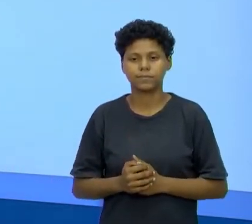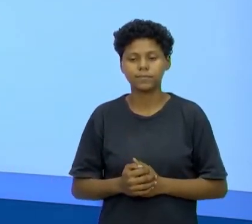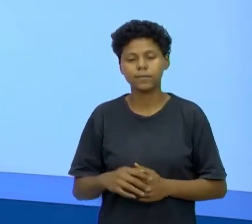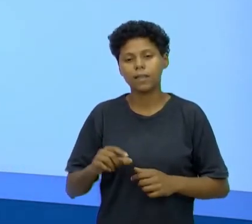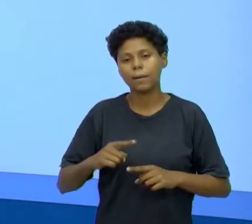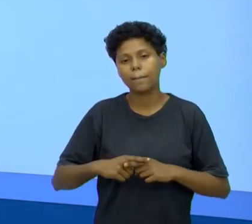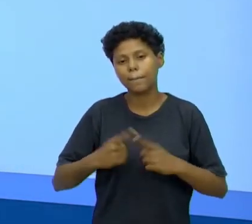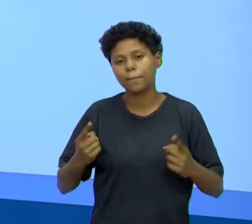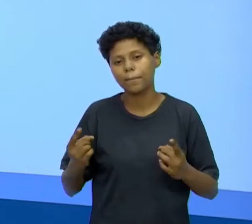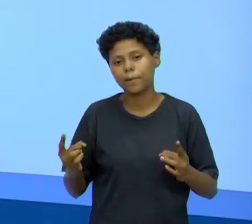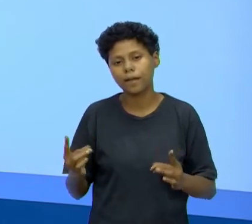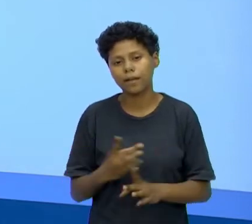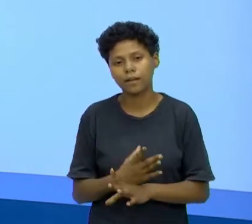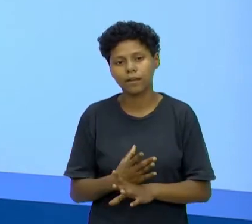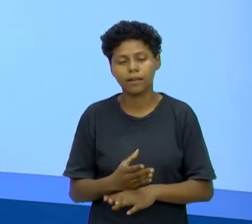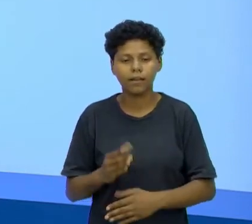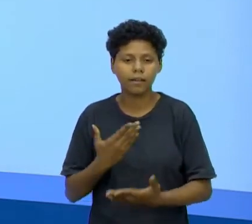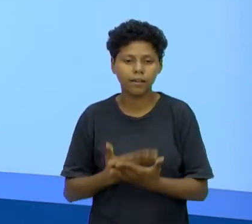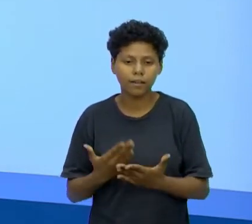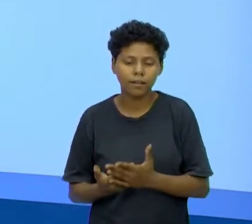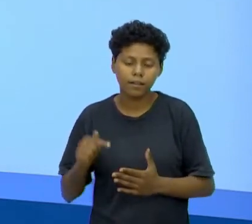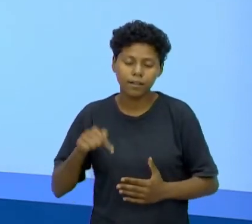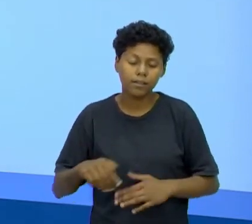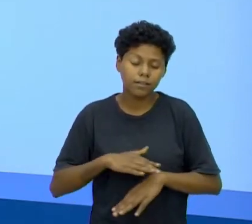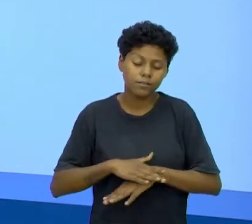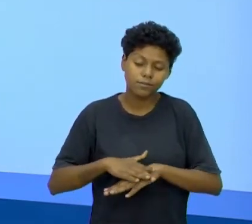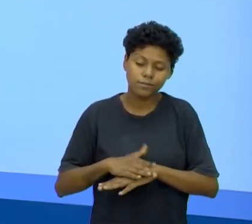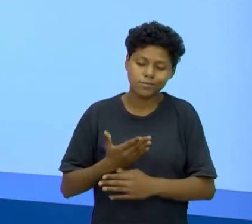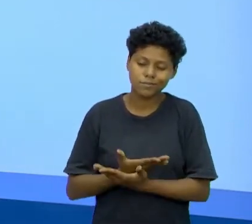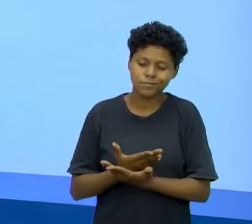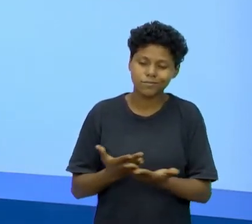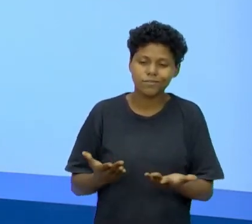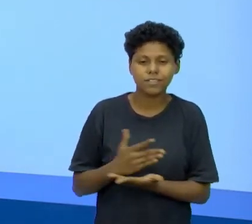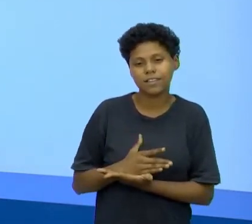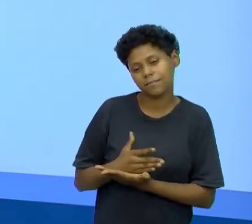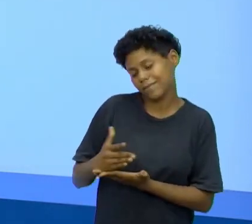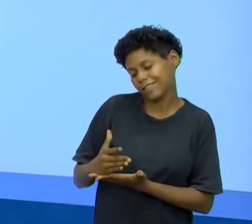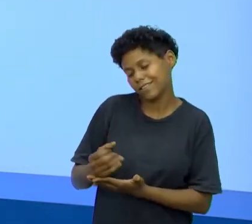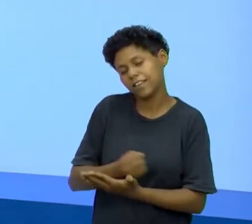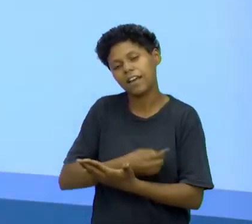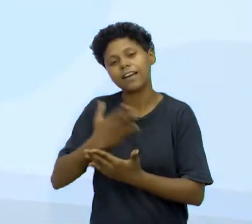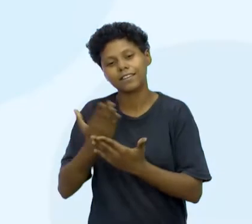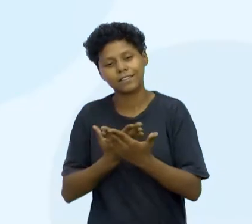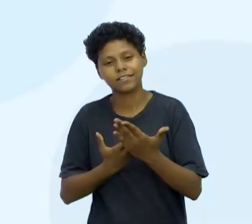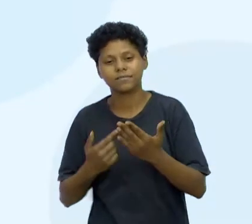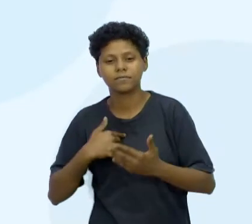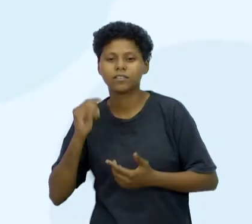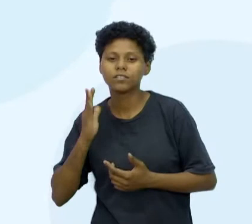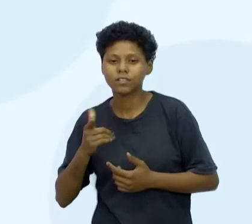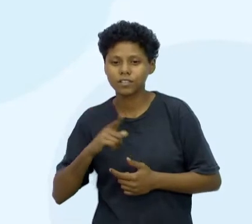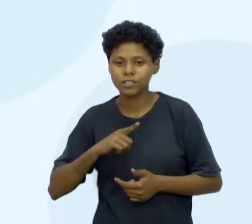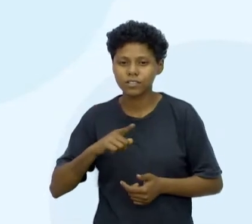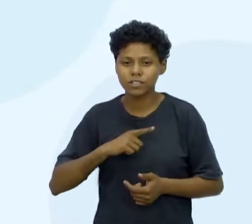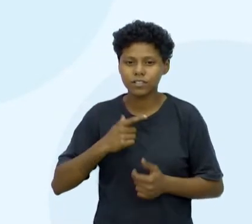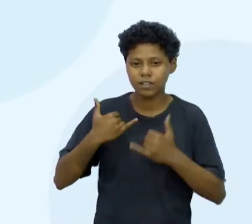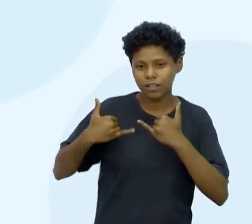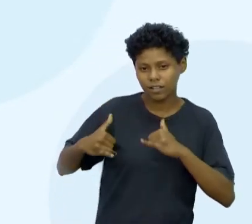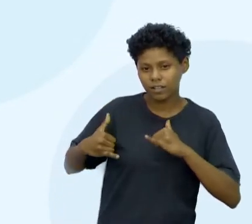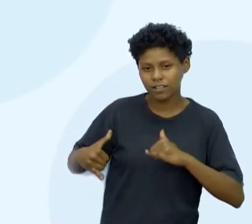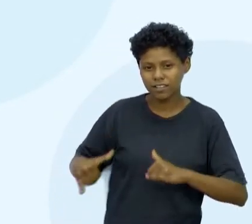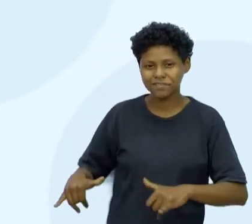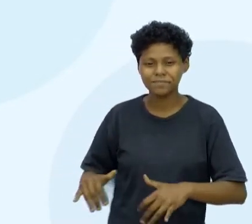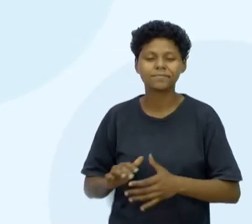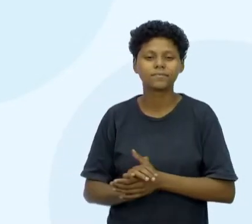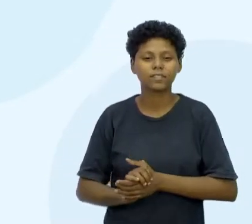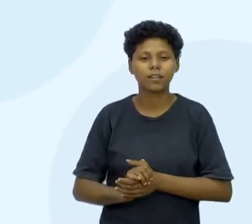conversando com você e já te passando aquela tarefa que eu já tinha anunciado, a gente vai fazer o seguinte.